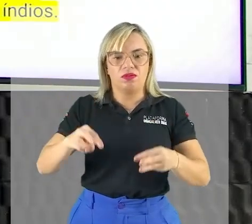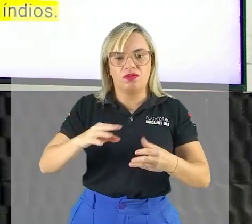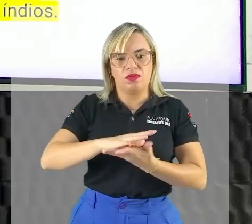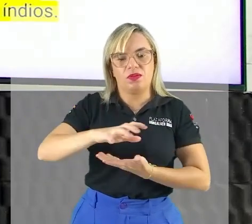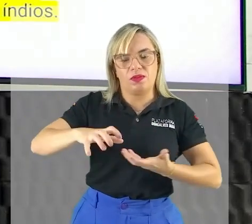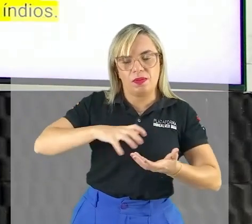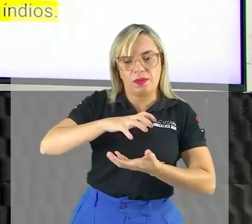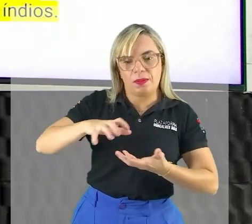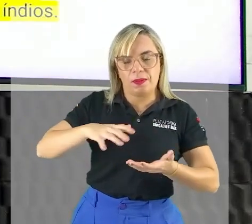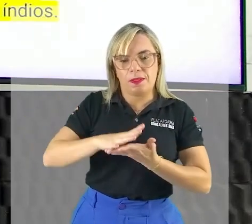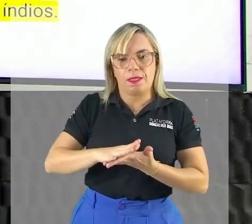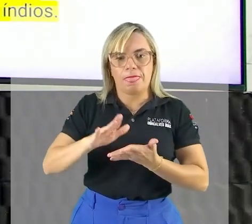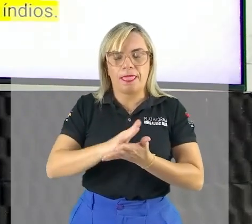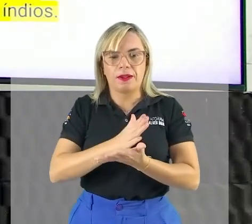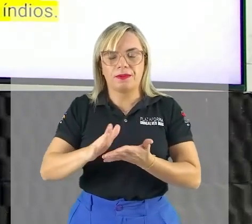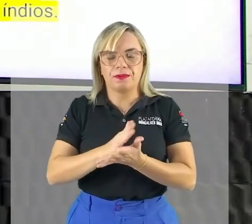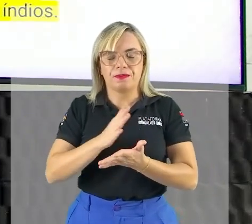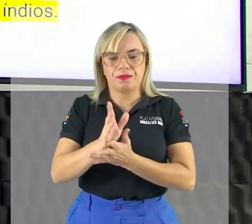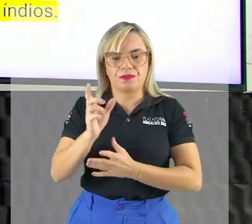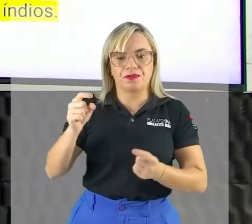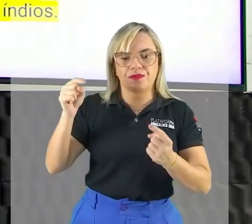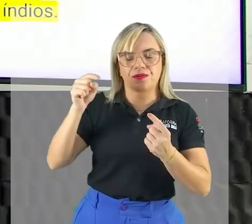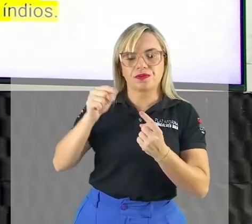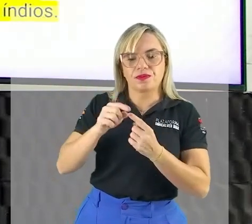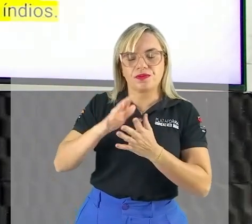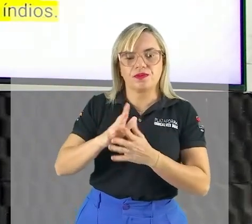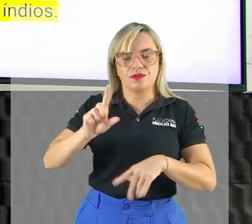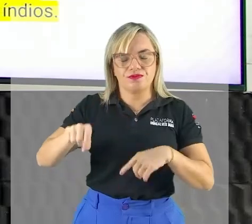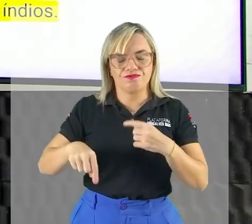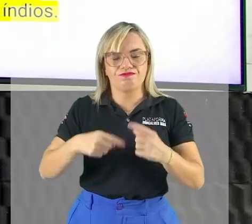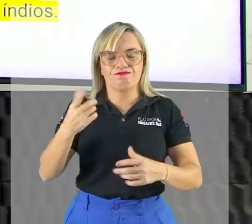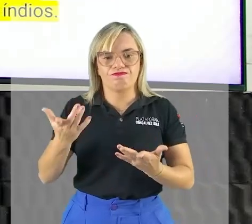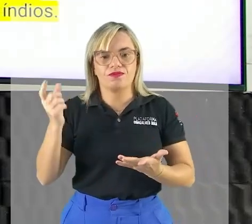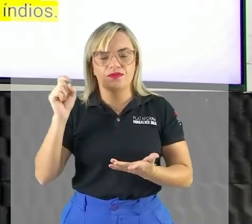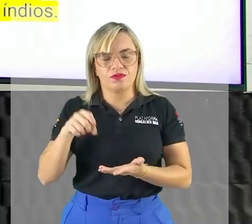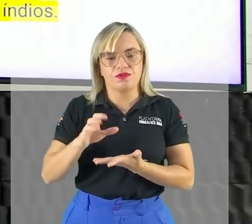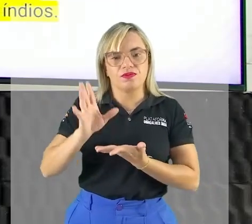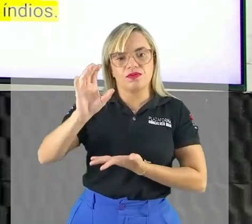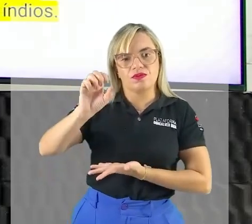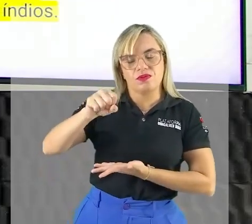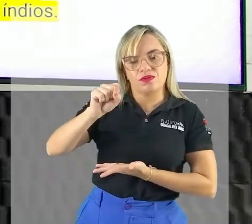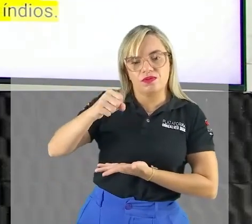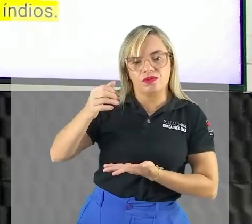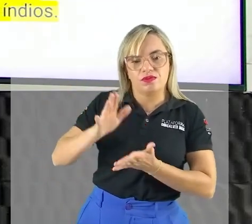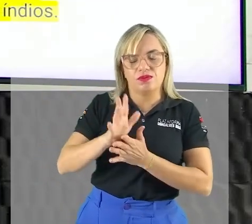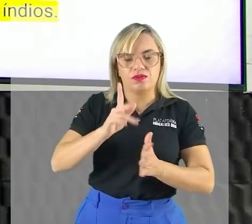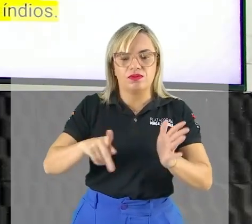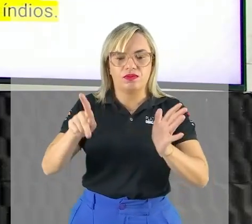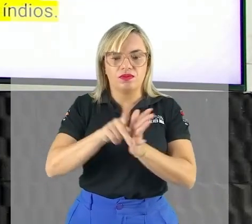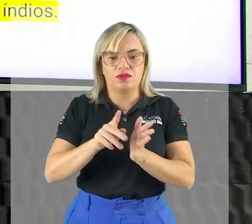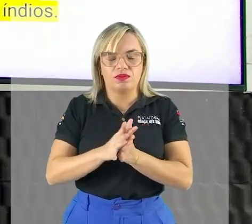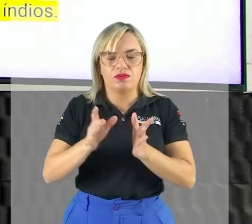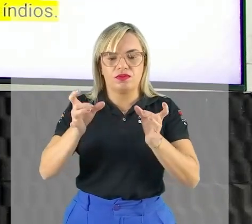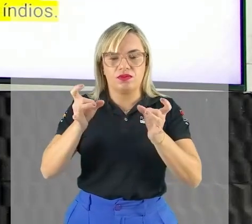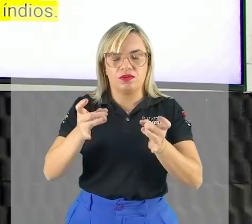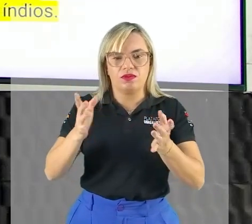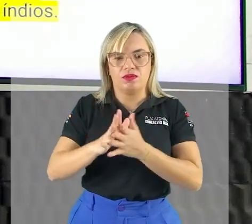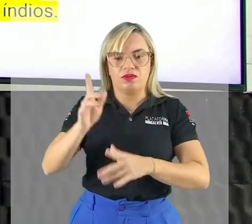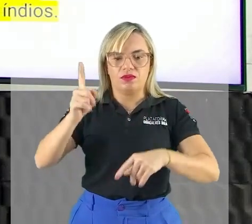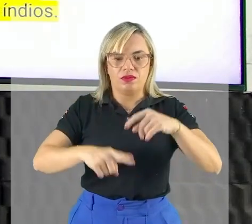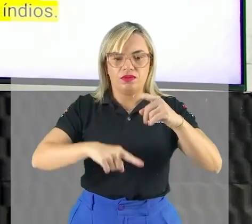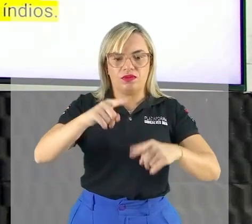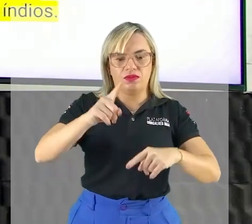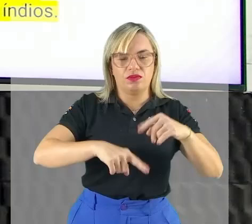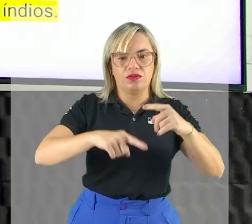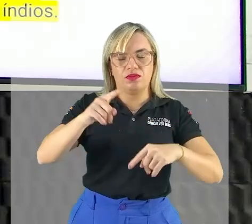traz né algum dos seus objetivos atingidos que é exatamente né A questão e do próprio Comércio e desses produtos que